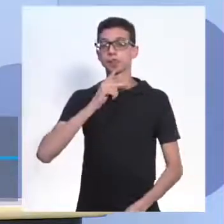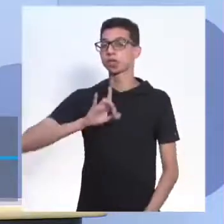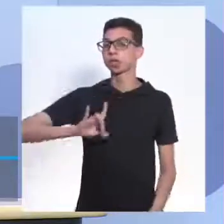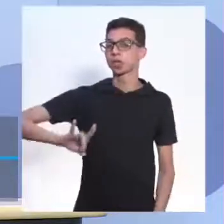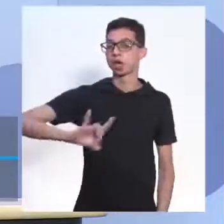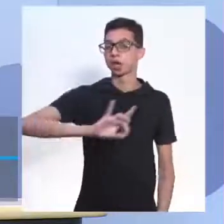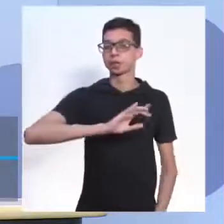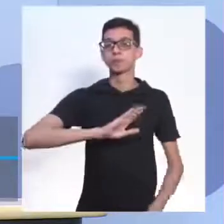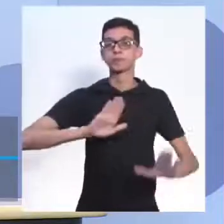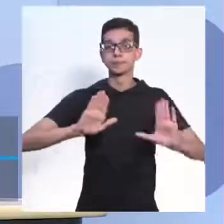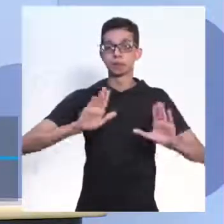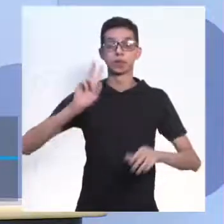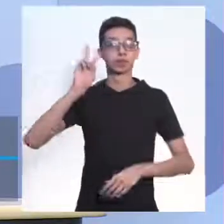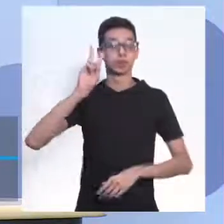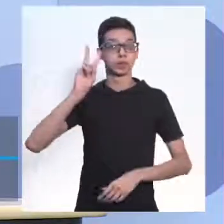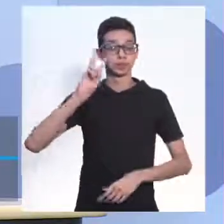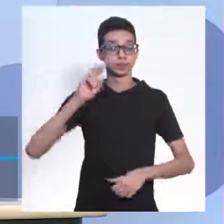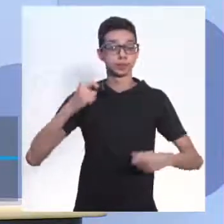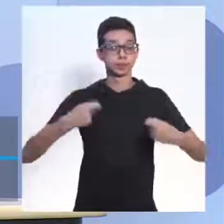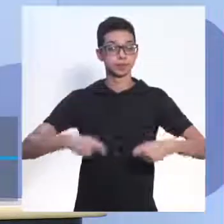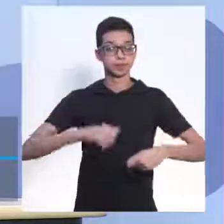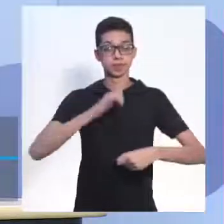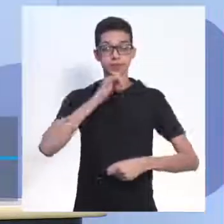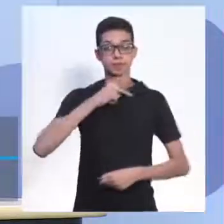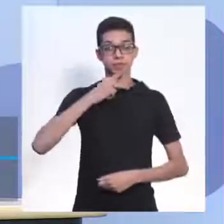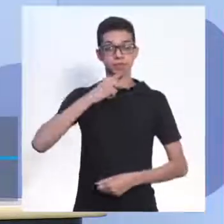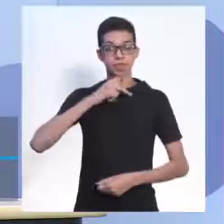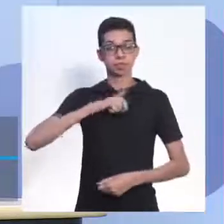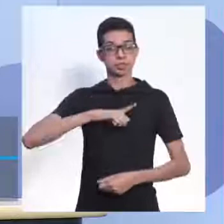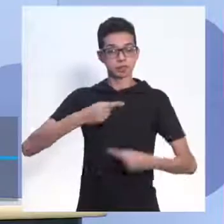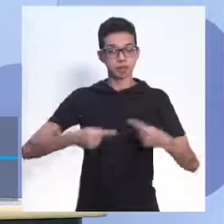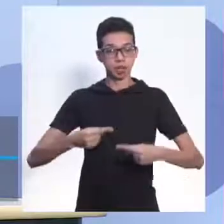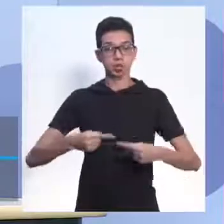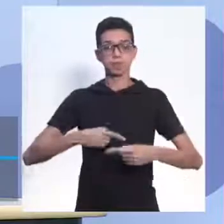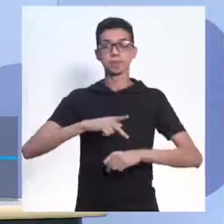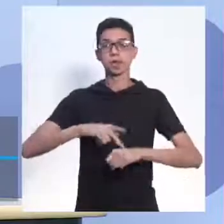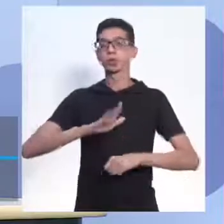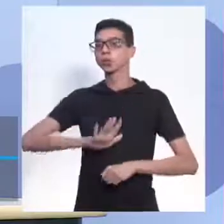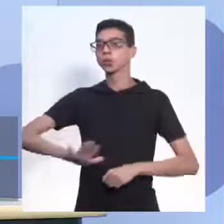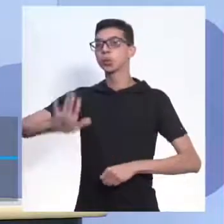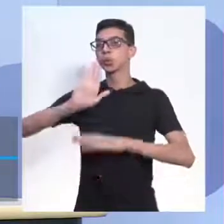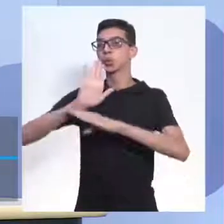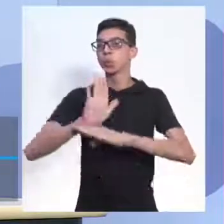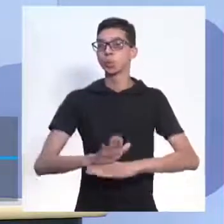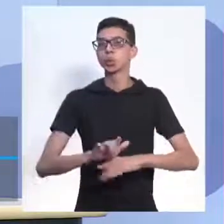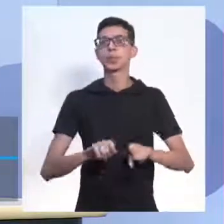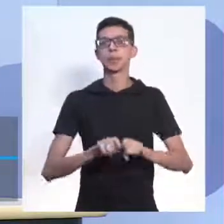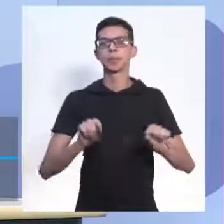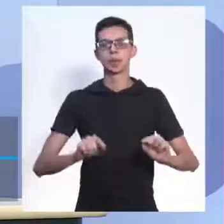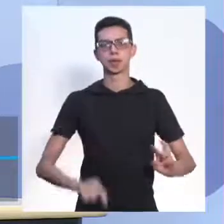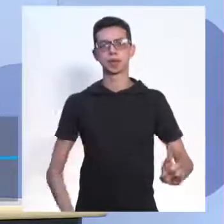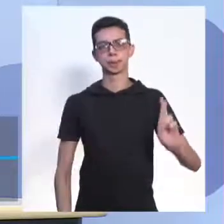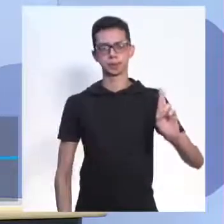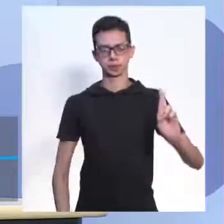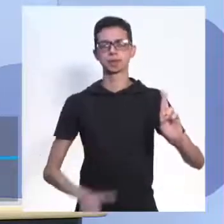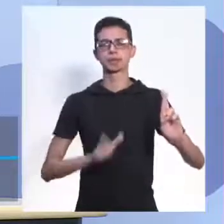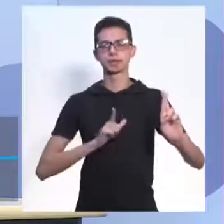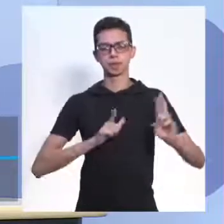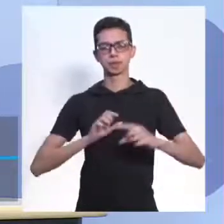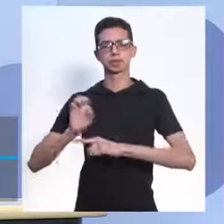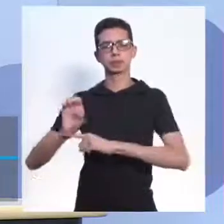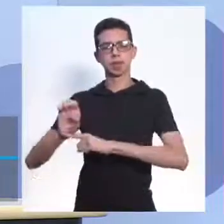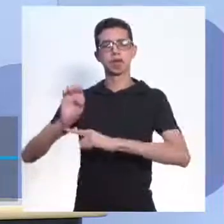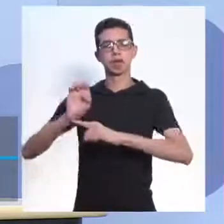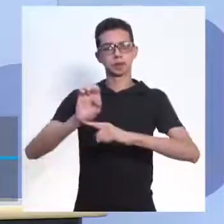seu mas a gente também tem que lembrar que diferente da gente tem um partido político que ele vai atender o país inteiro a gente também tem os representantes dos